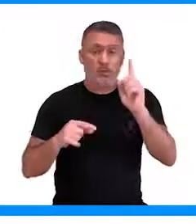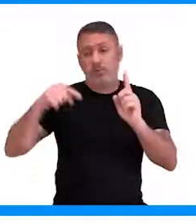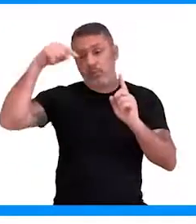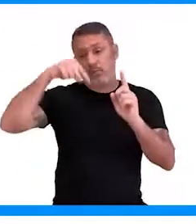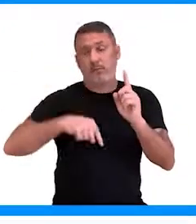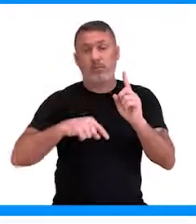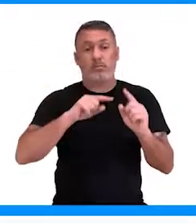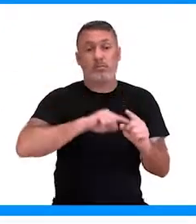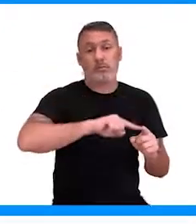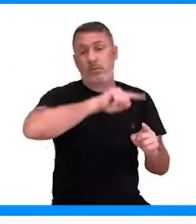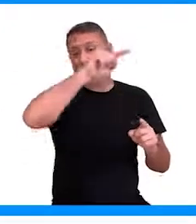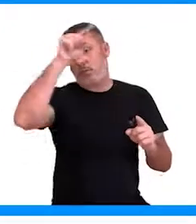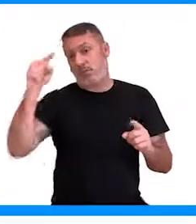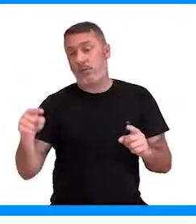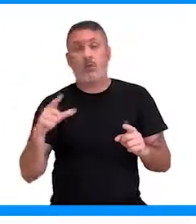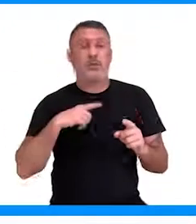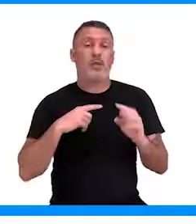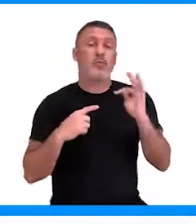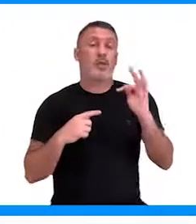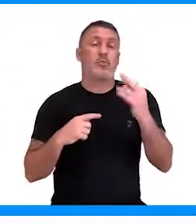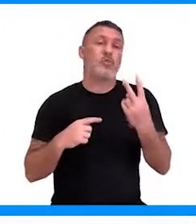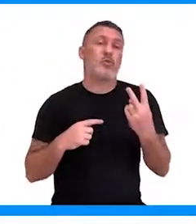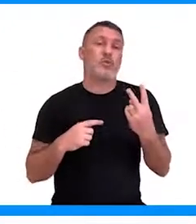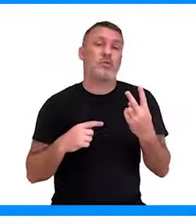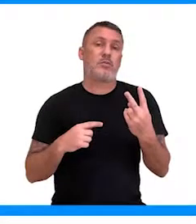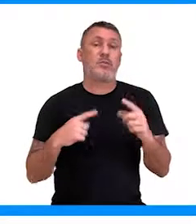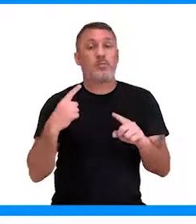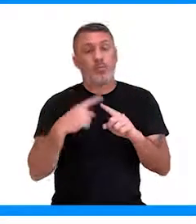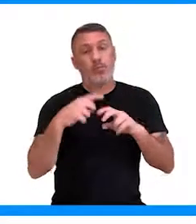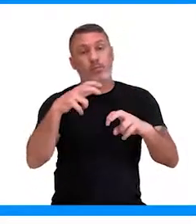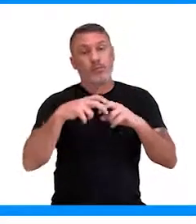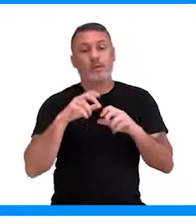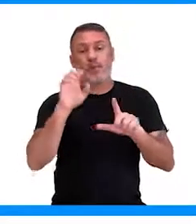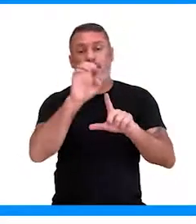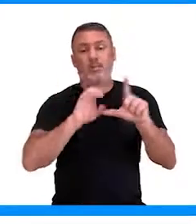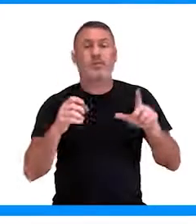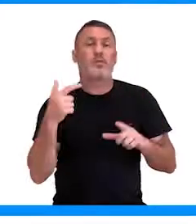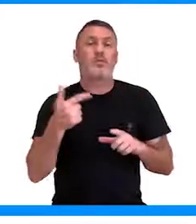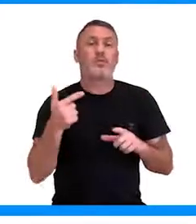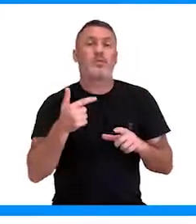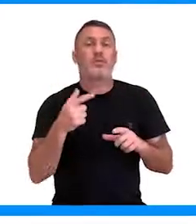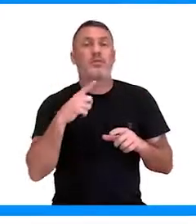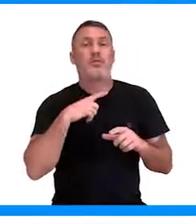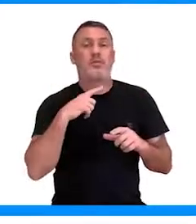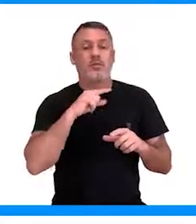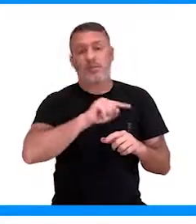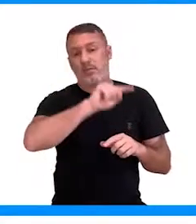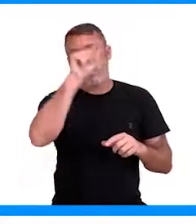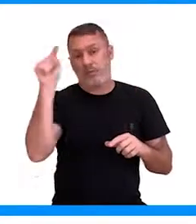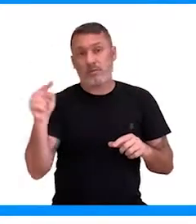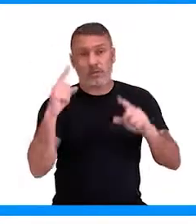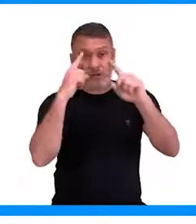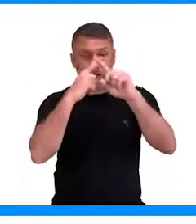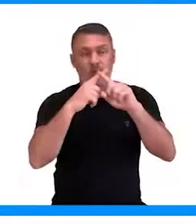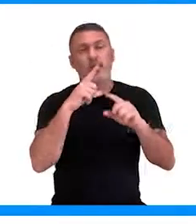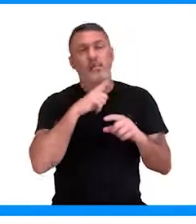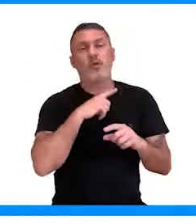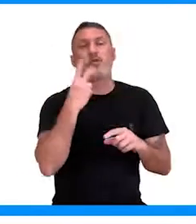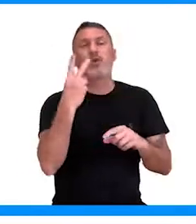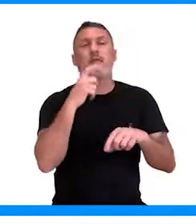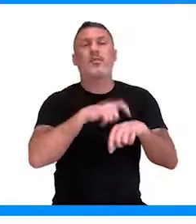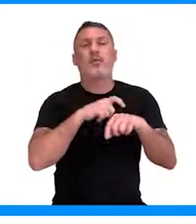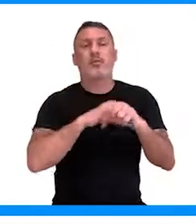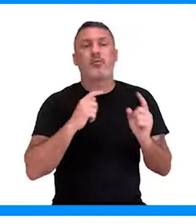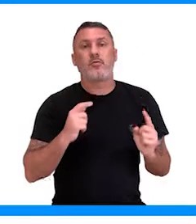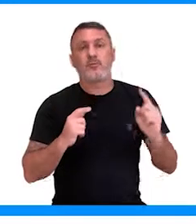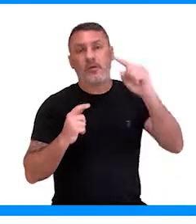descida. É para isso que serve uma equação do segundo grau, né? Ela vai me dar 2 valores de x aí de uma parábola, né? Então é isso que a gente vai